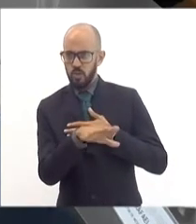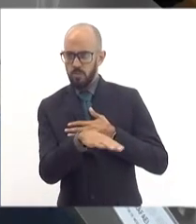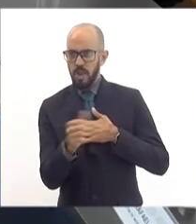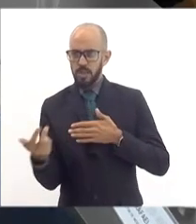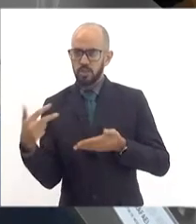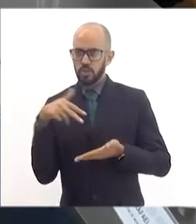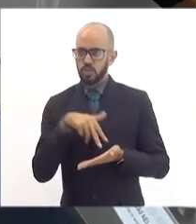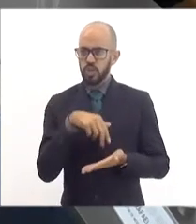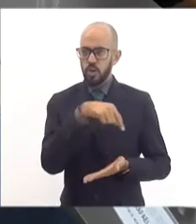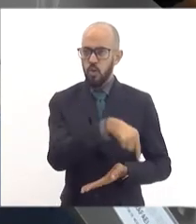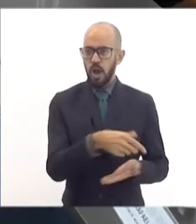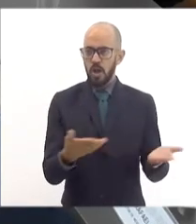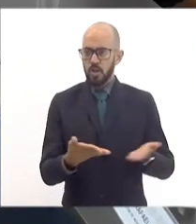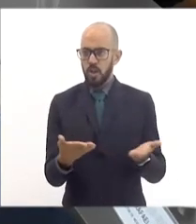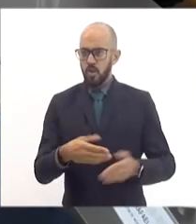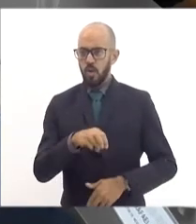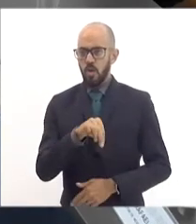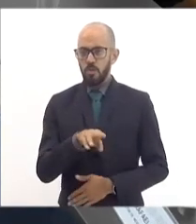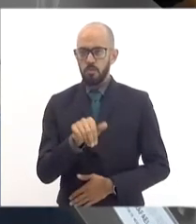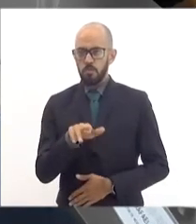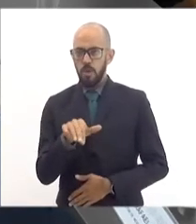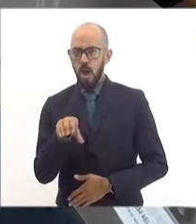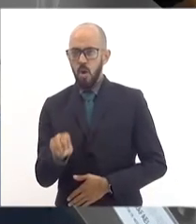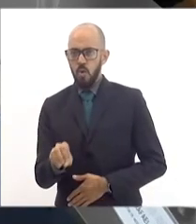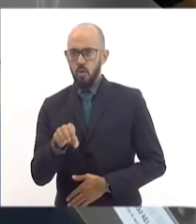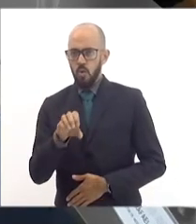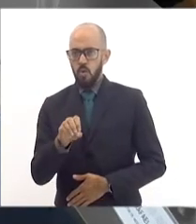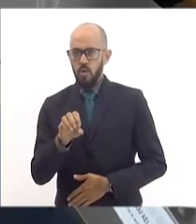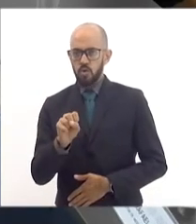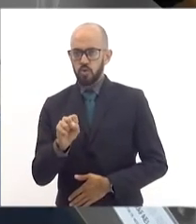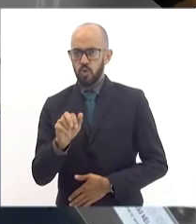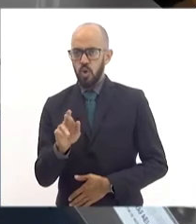Mauro Osório, chefe da nossa assessoria fiscal,